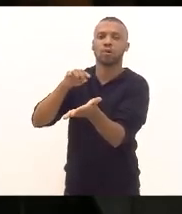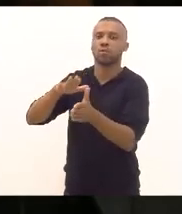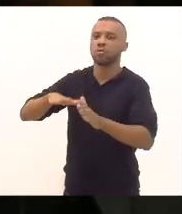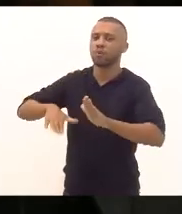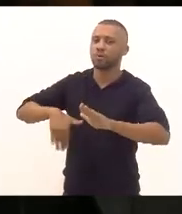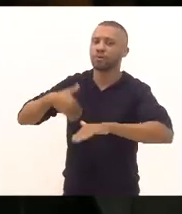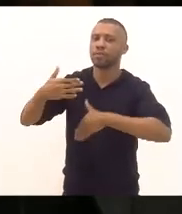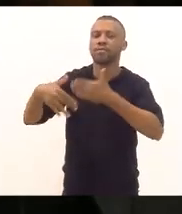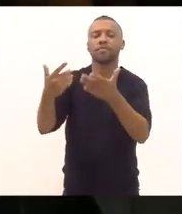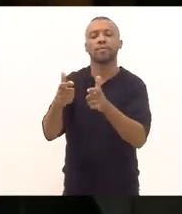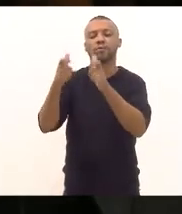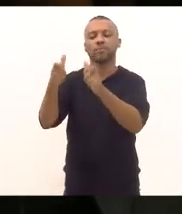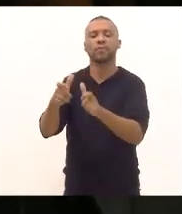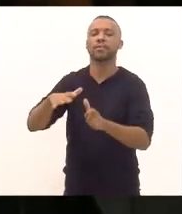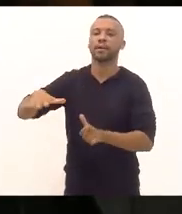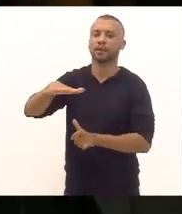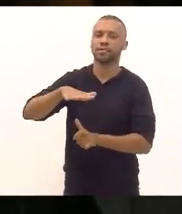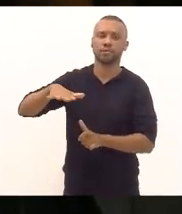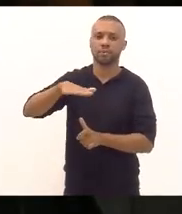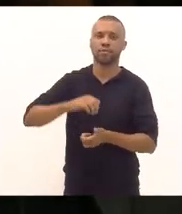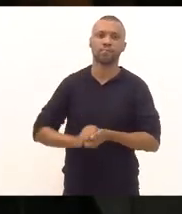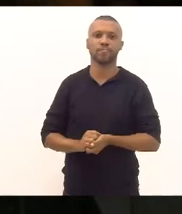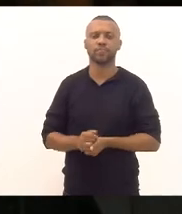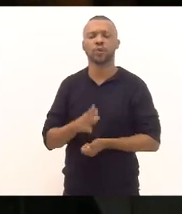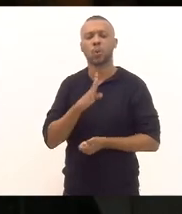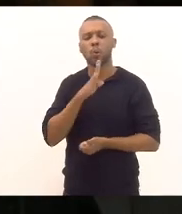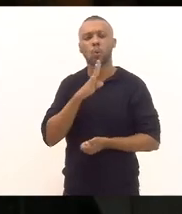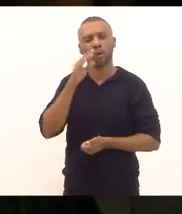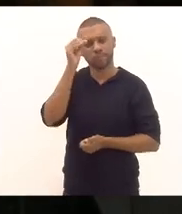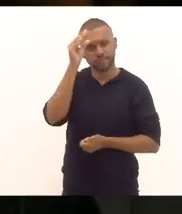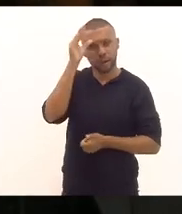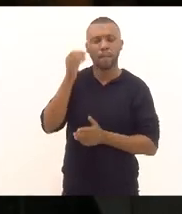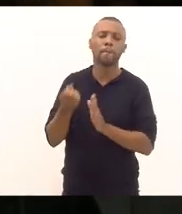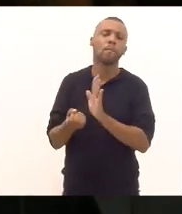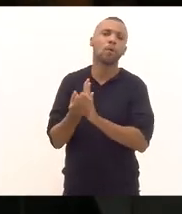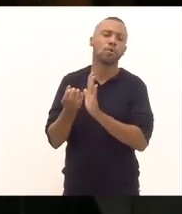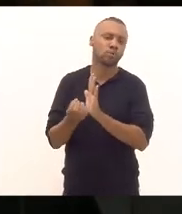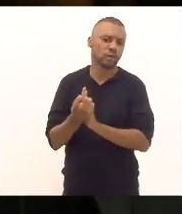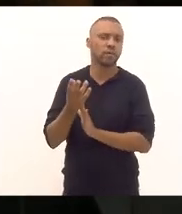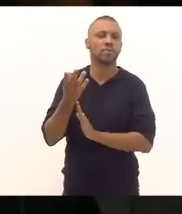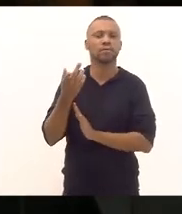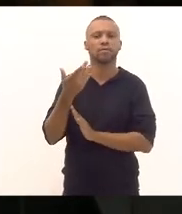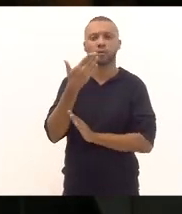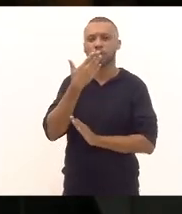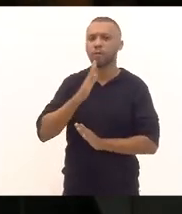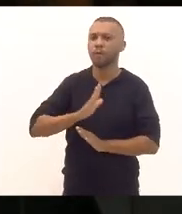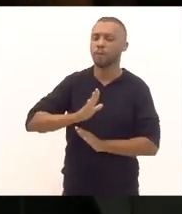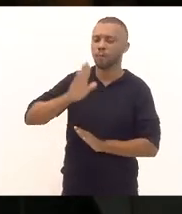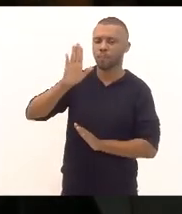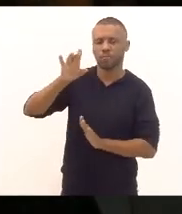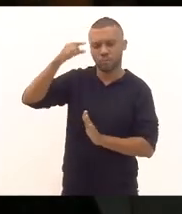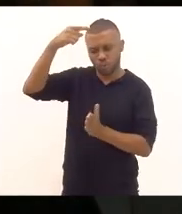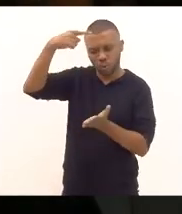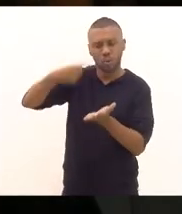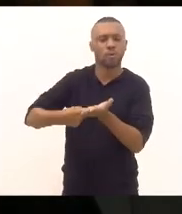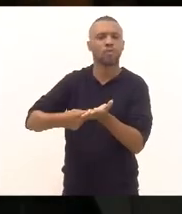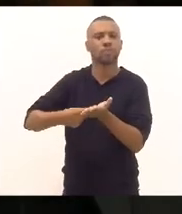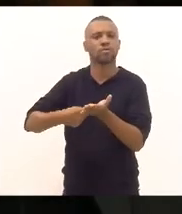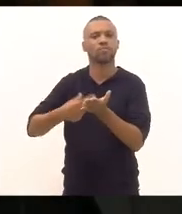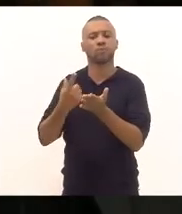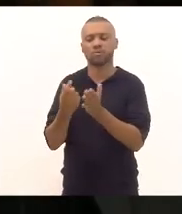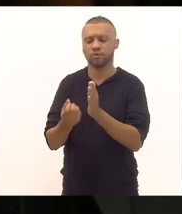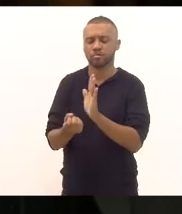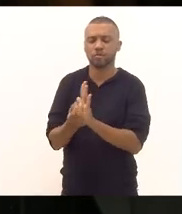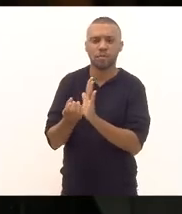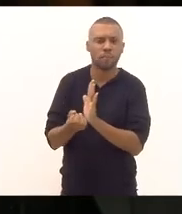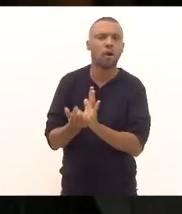Regional ou seja um conhecimento produzido e comprometido com a geração é de